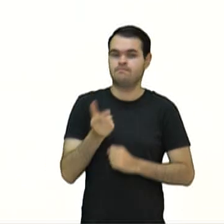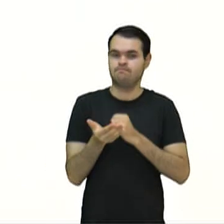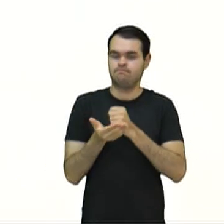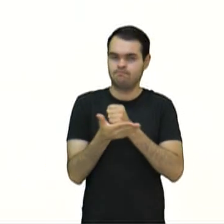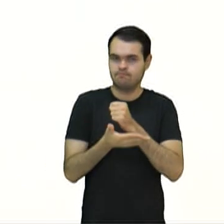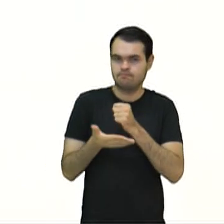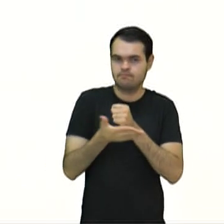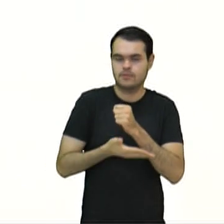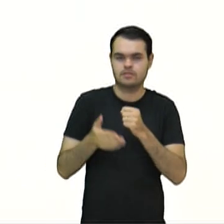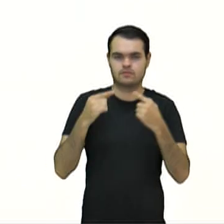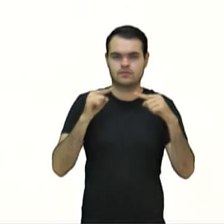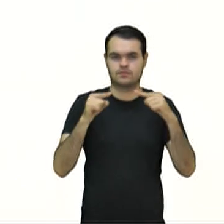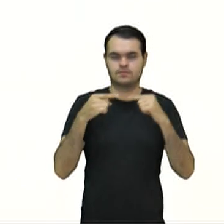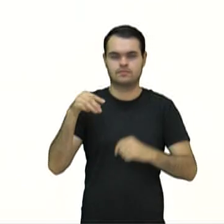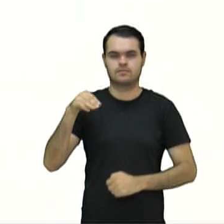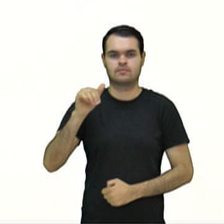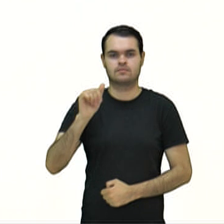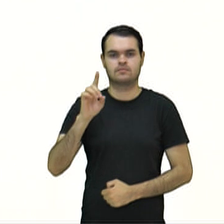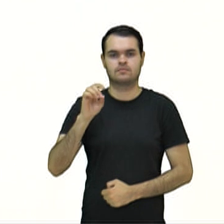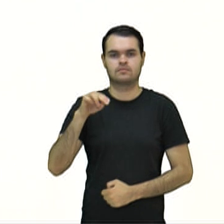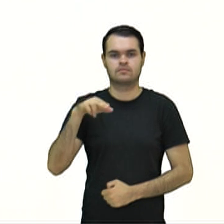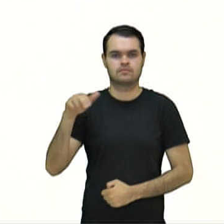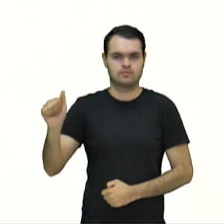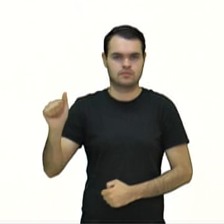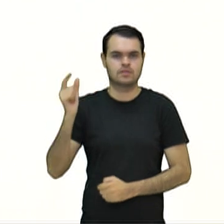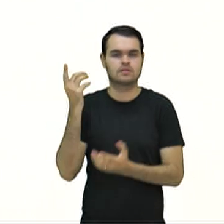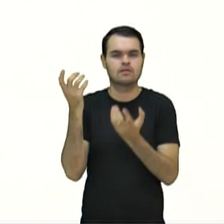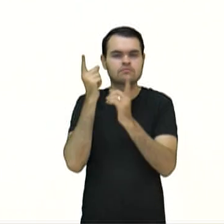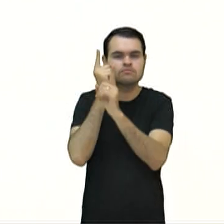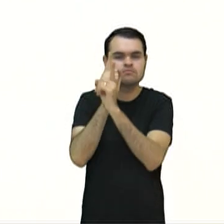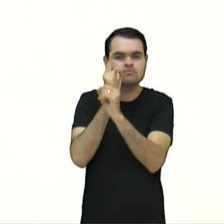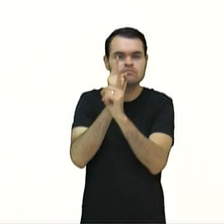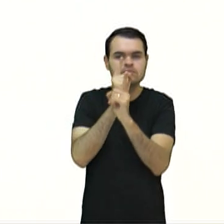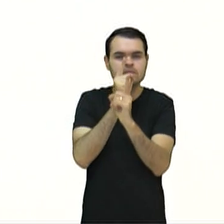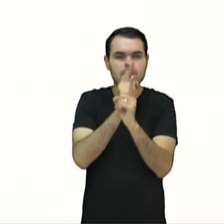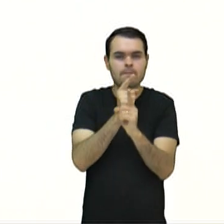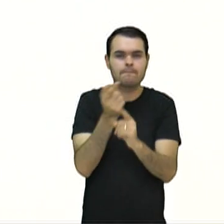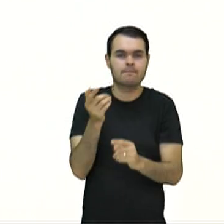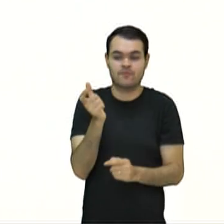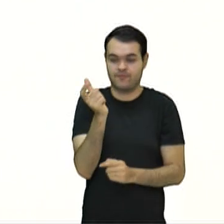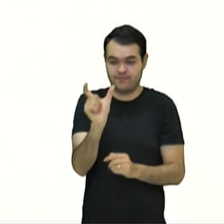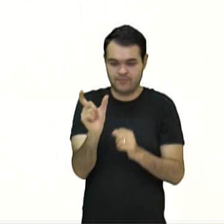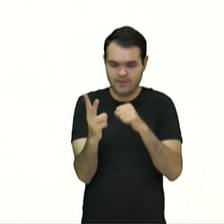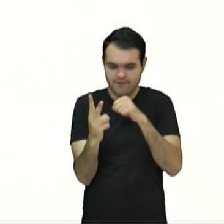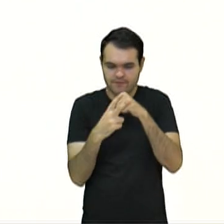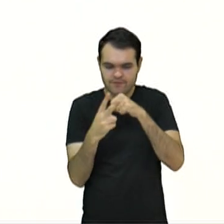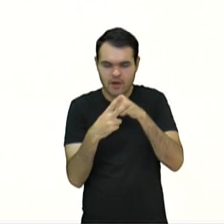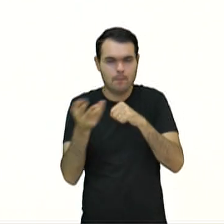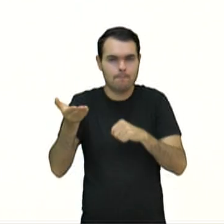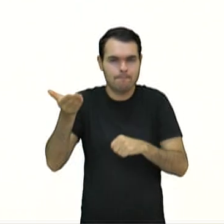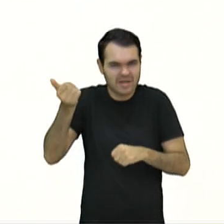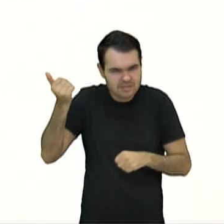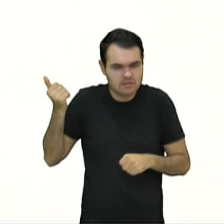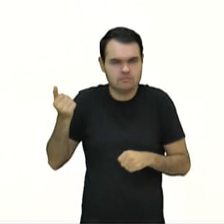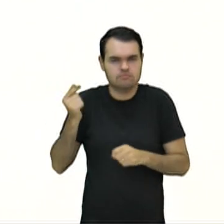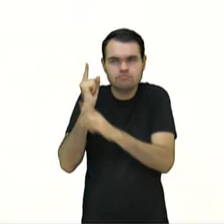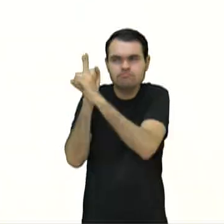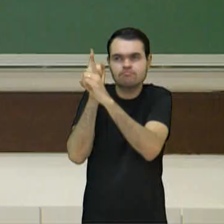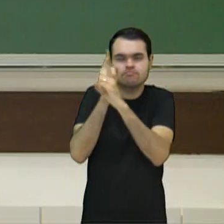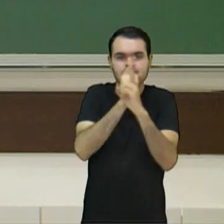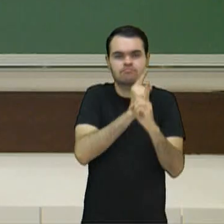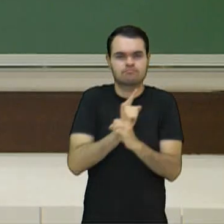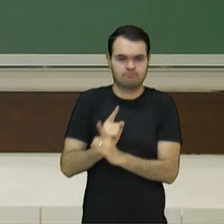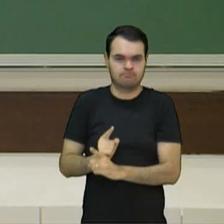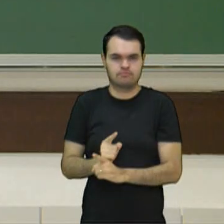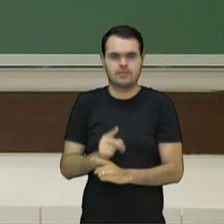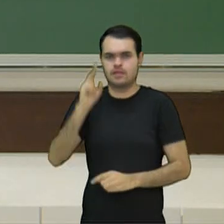na música da Madonna, eu quero que vocês encontrem o passado dos verbos que está ali. Lembrando vocês, e como a